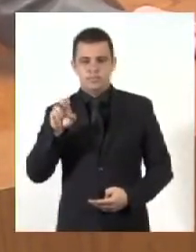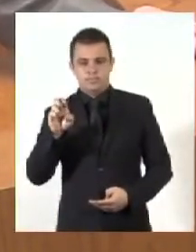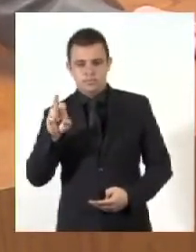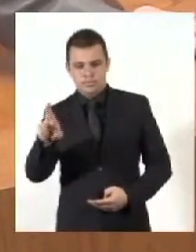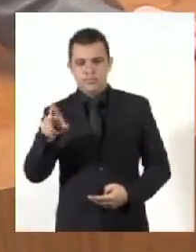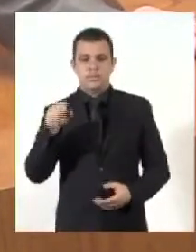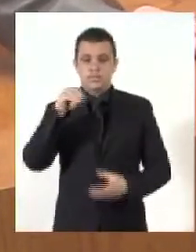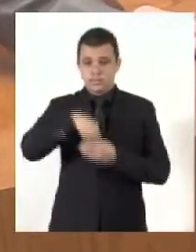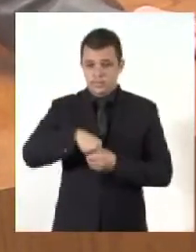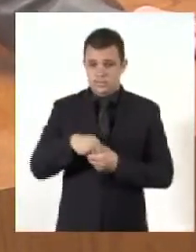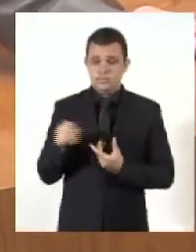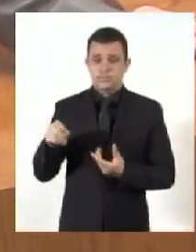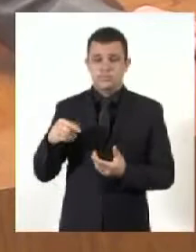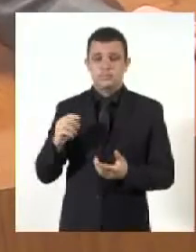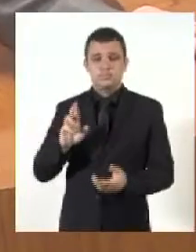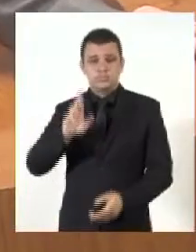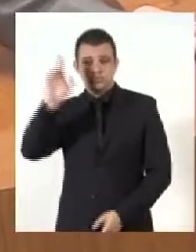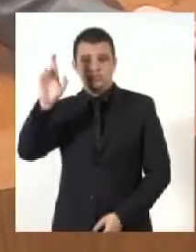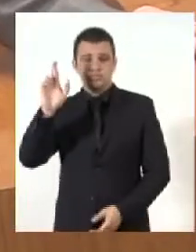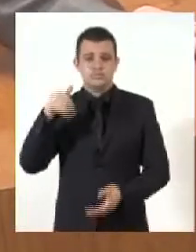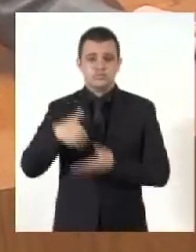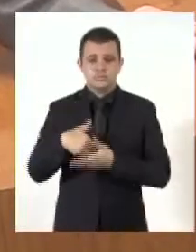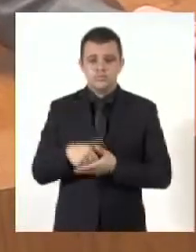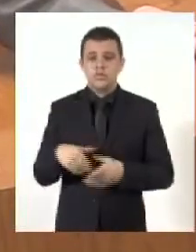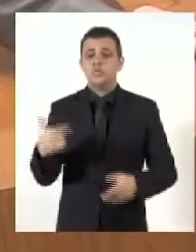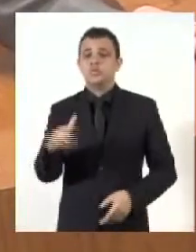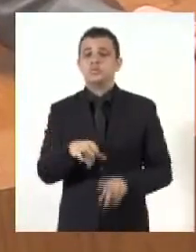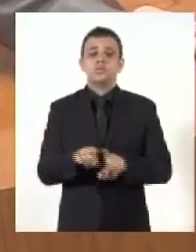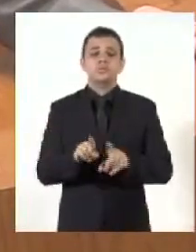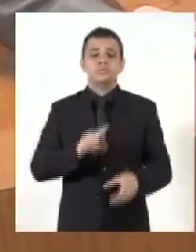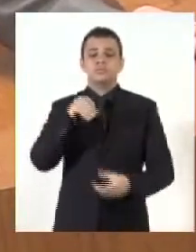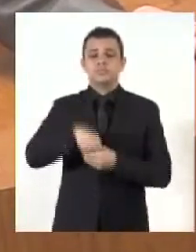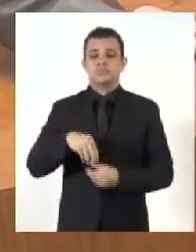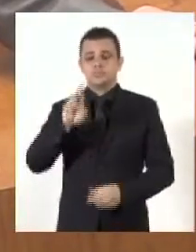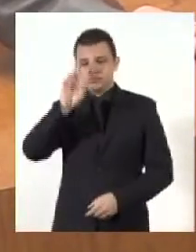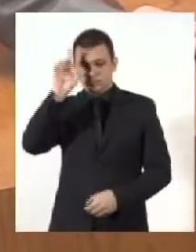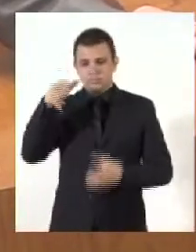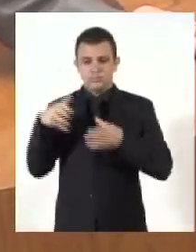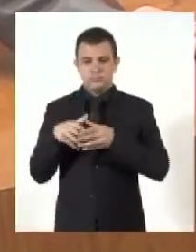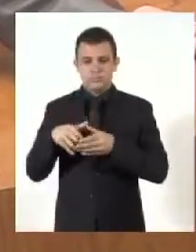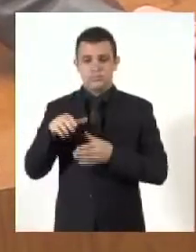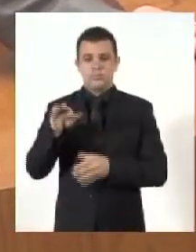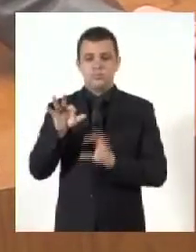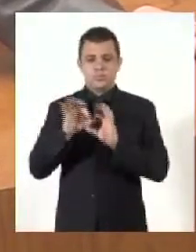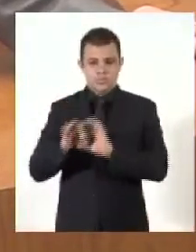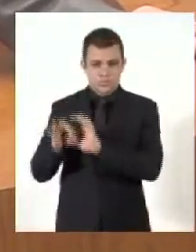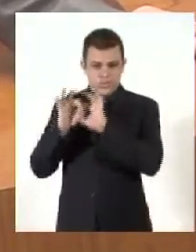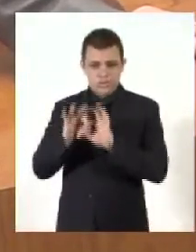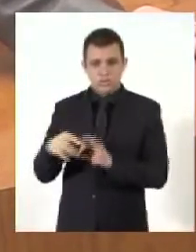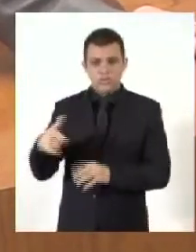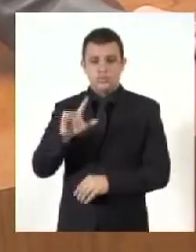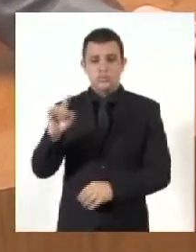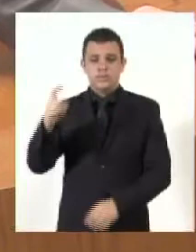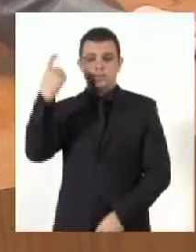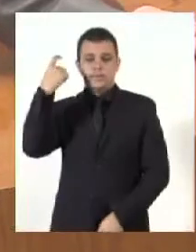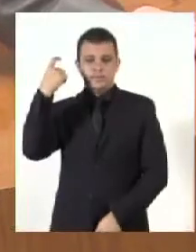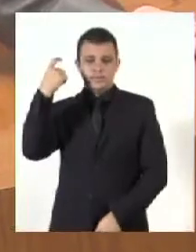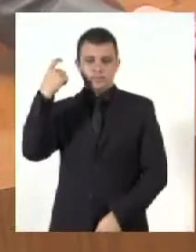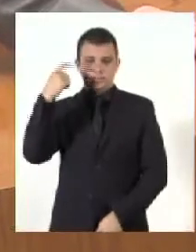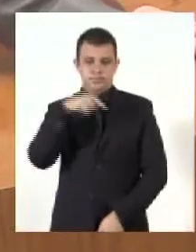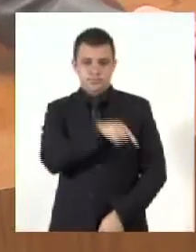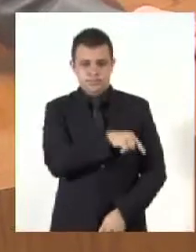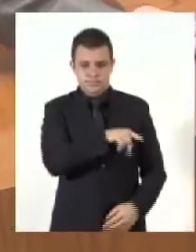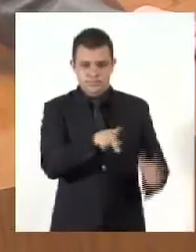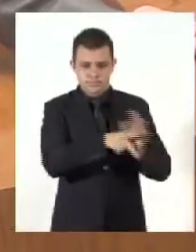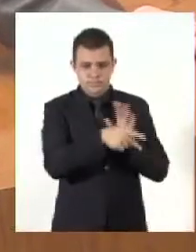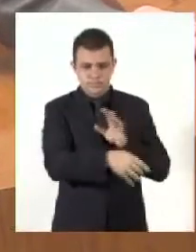A rigor, sequer temos entre os dirigentes das federações algum grande ex-dirigente de clube. Pode-se